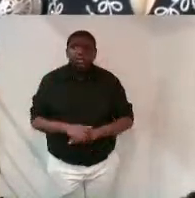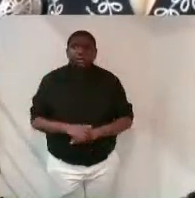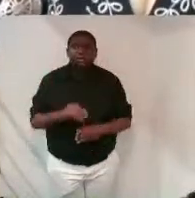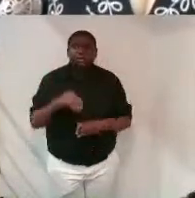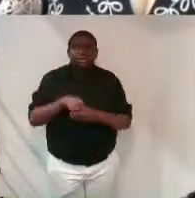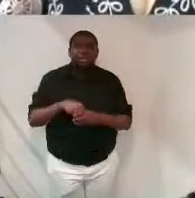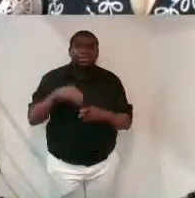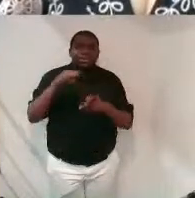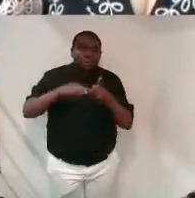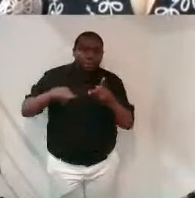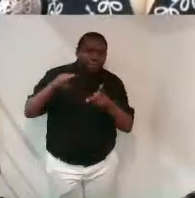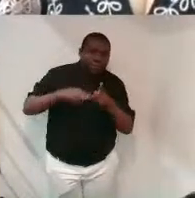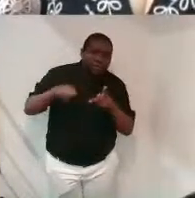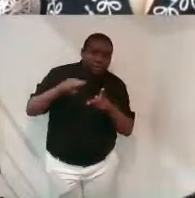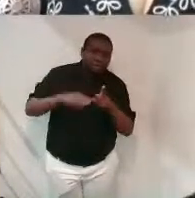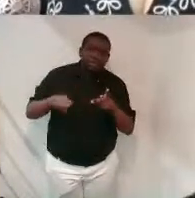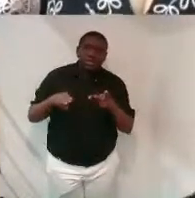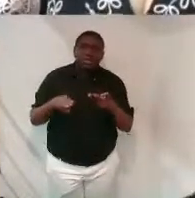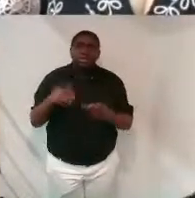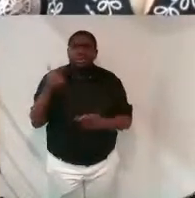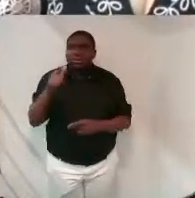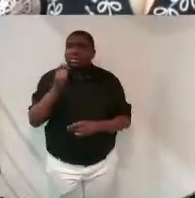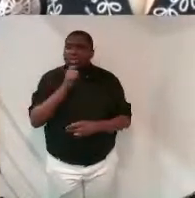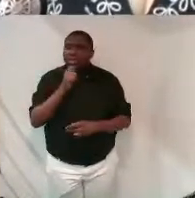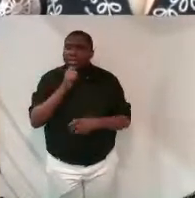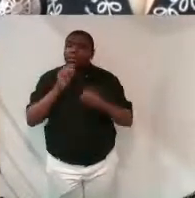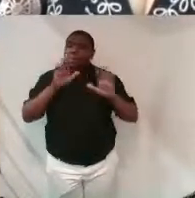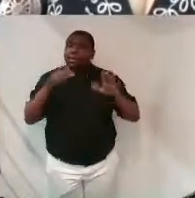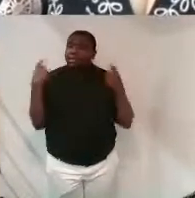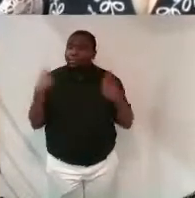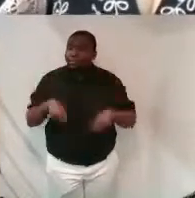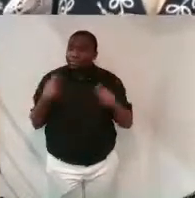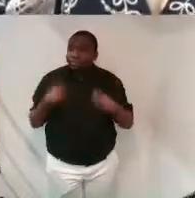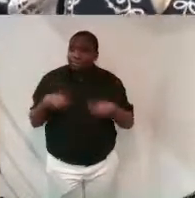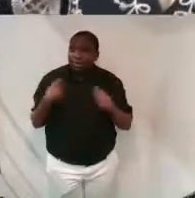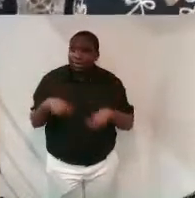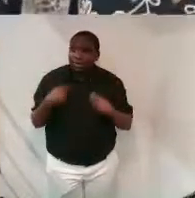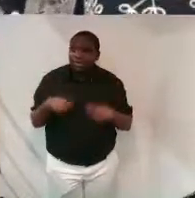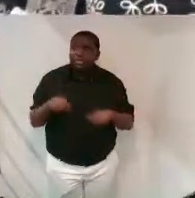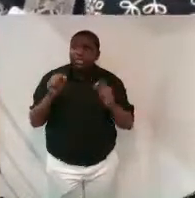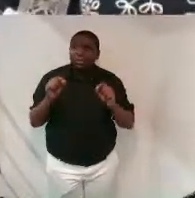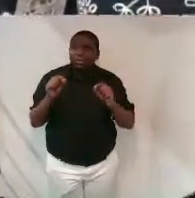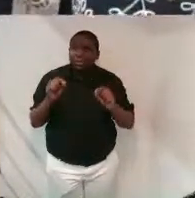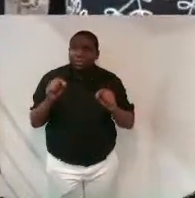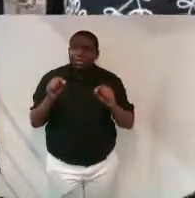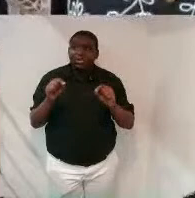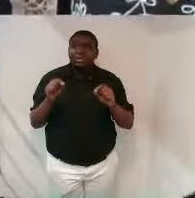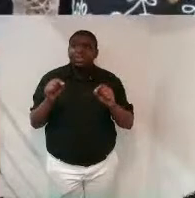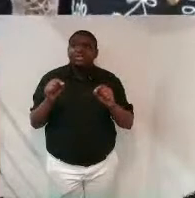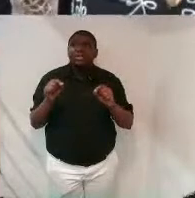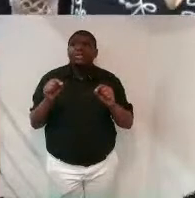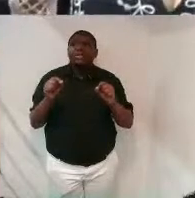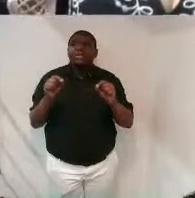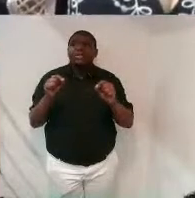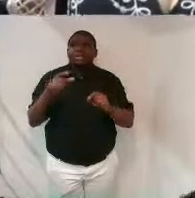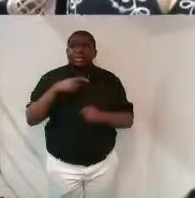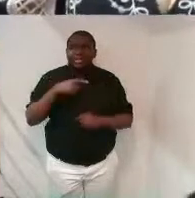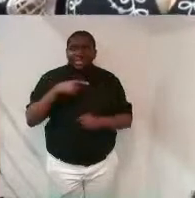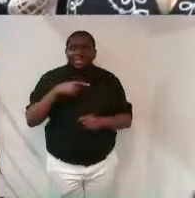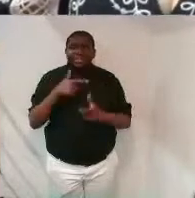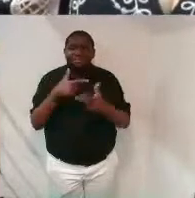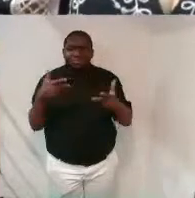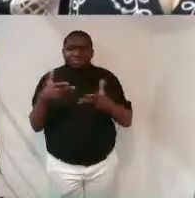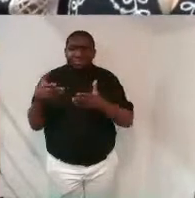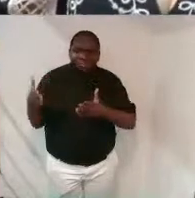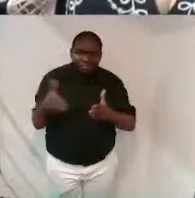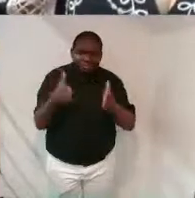Público ainda não tem, mas que precisará justamente buscar mecanismos e caminhos. E